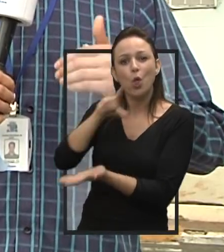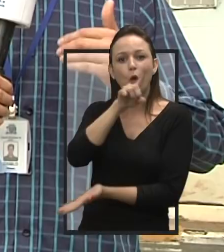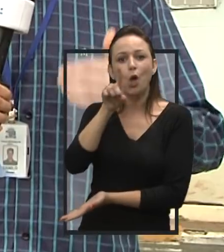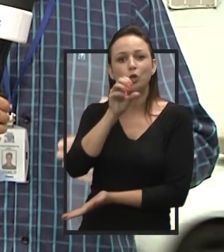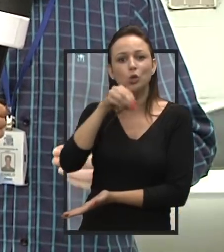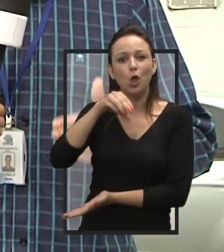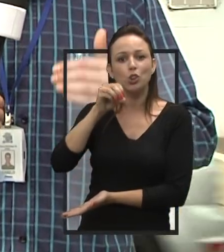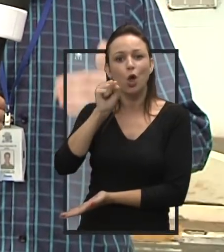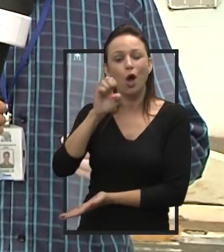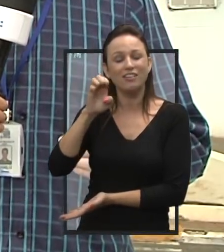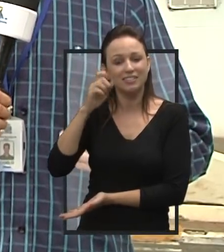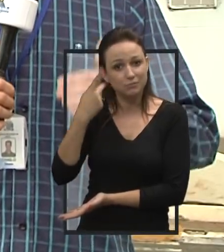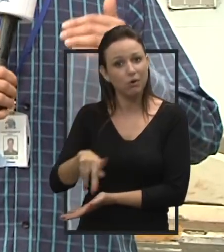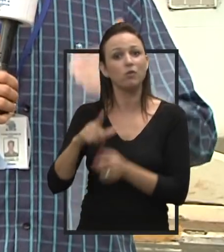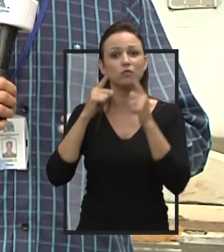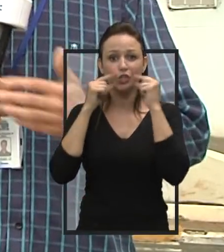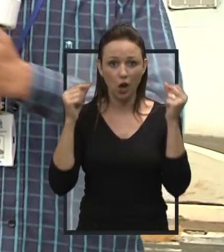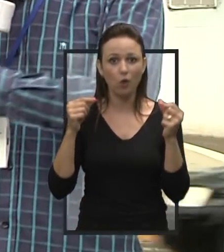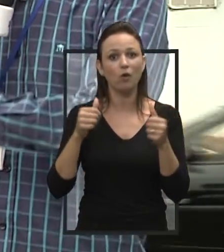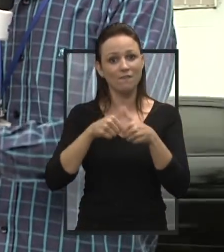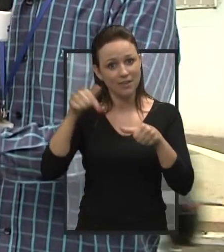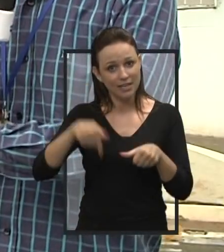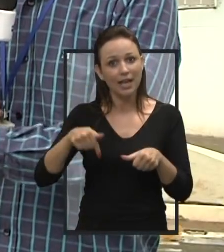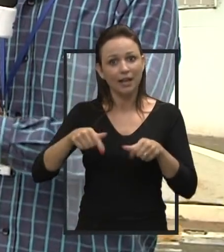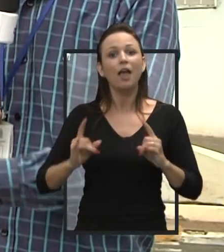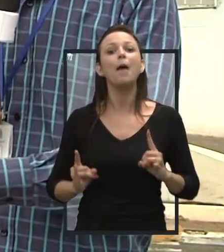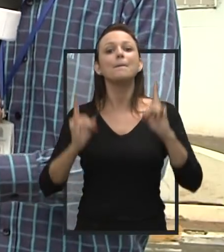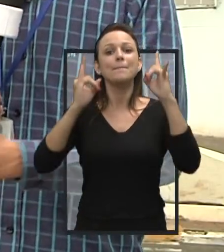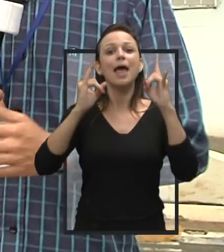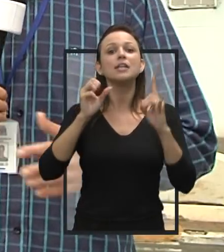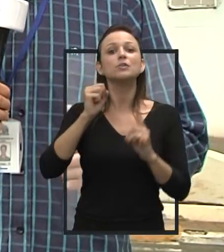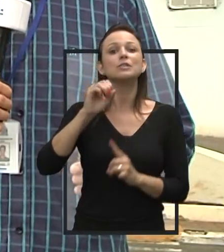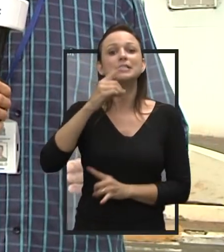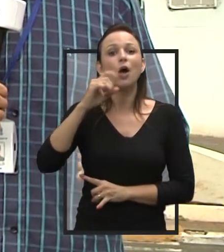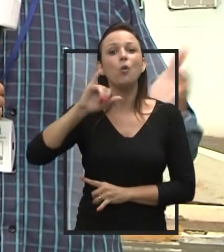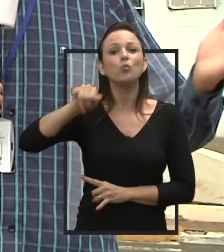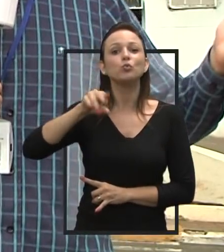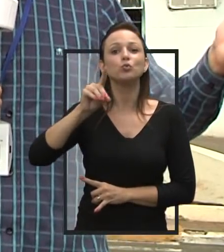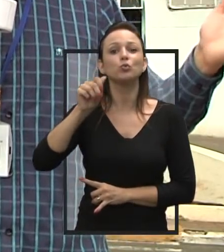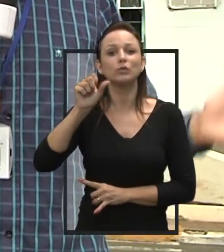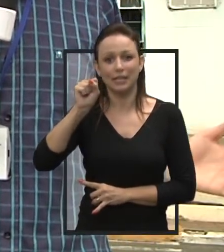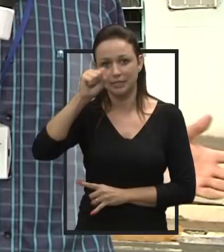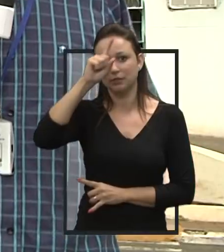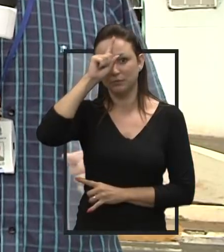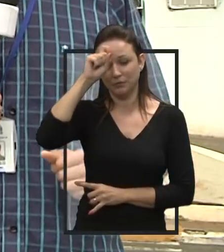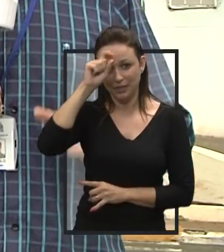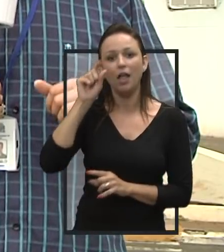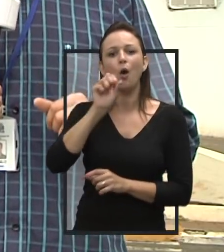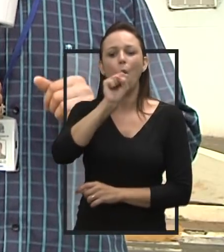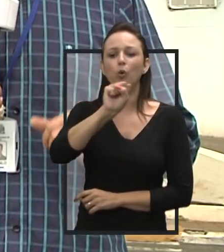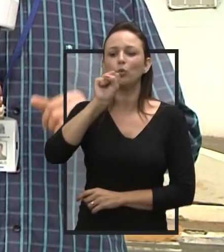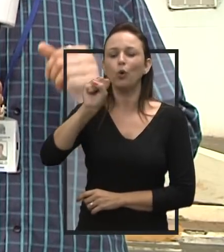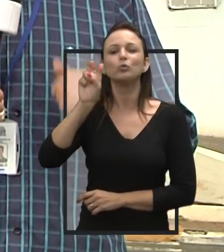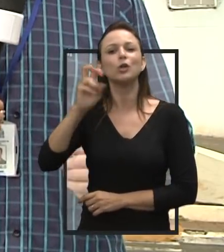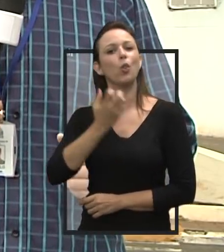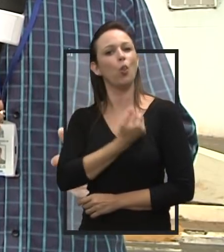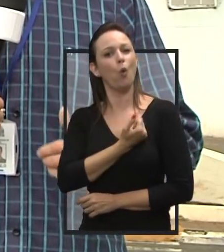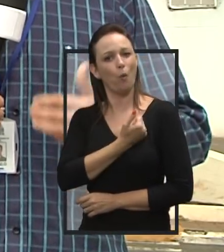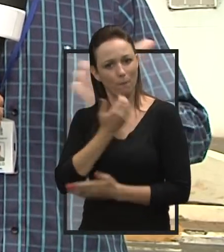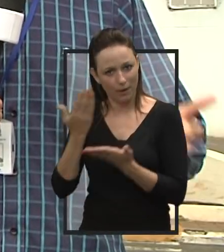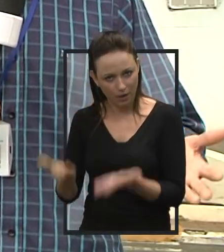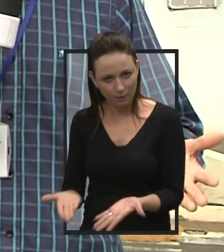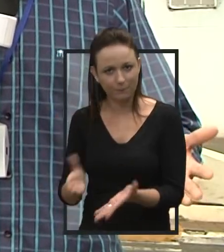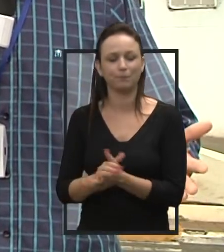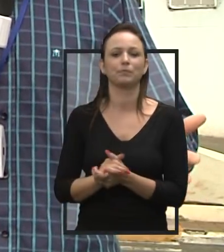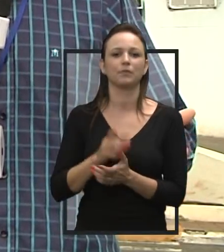de zoonoses de Jaú, que fica aqui no prédio do São Judas, localizado na Avenida das Nações, número 885.